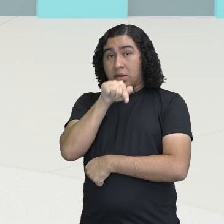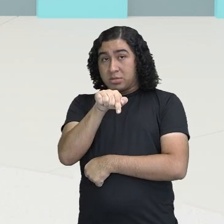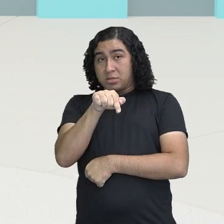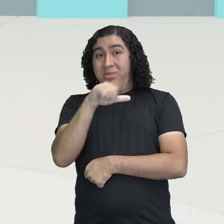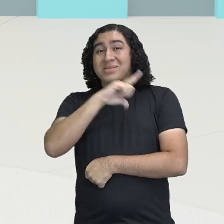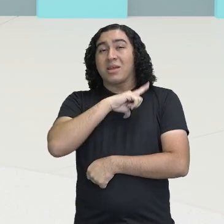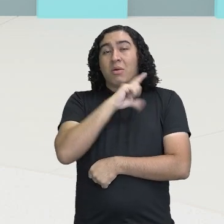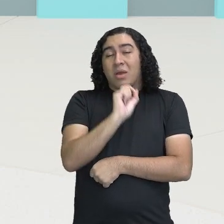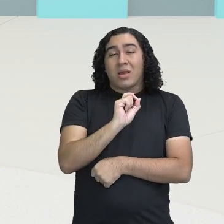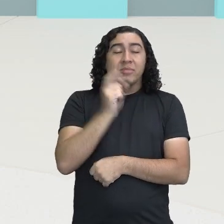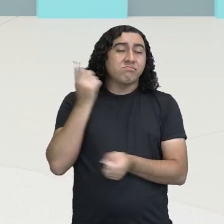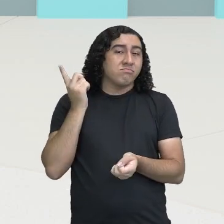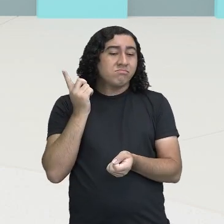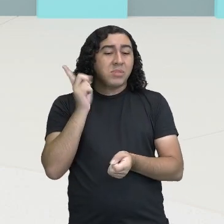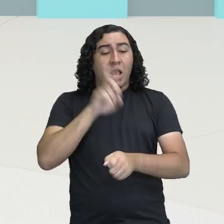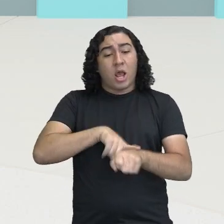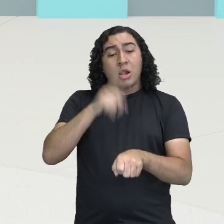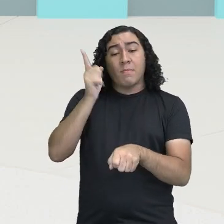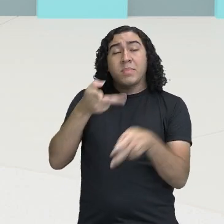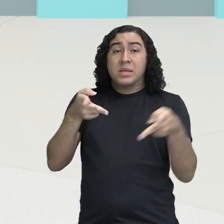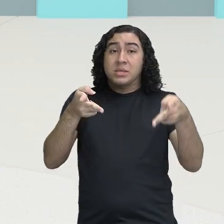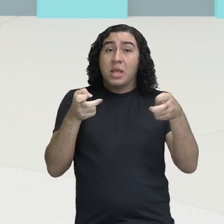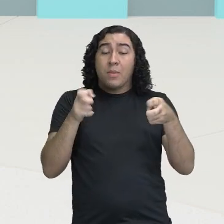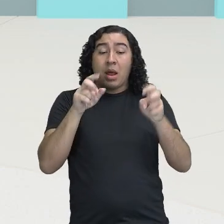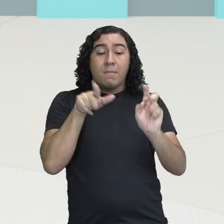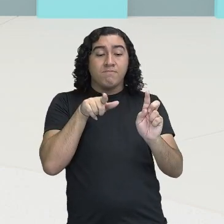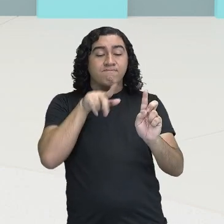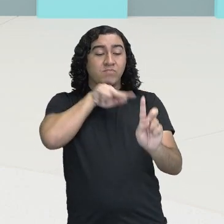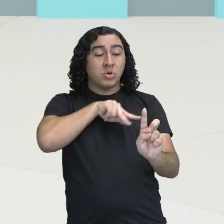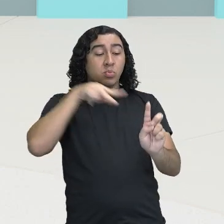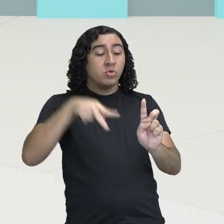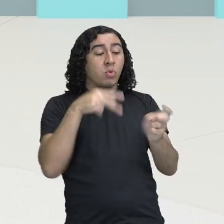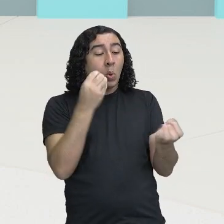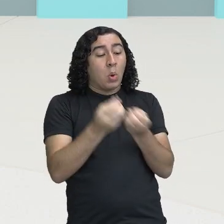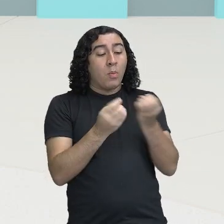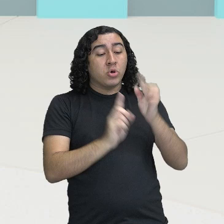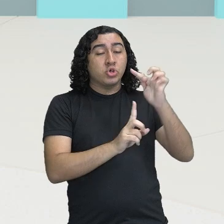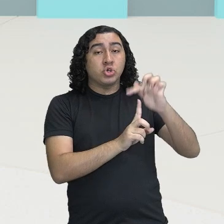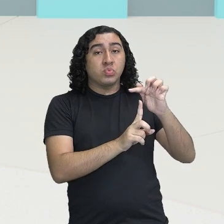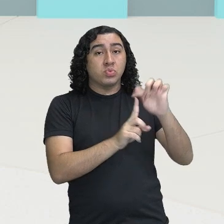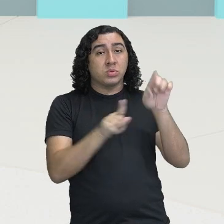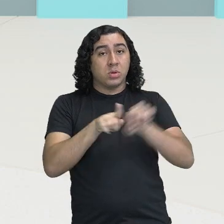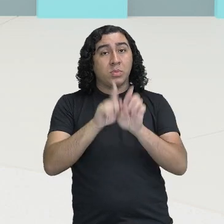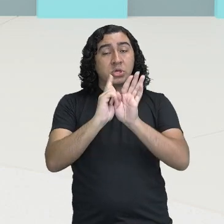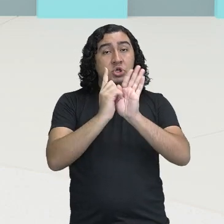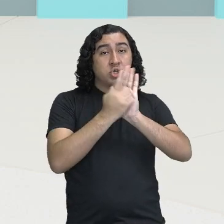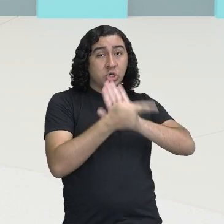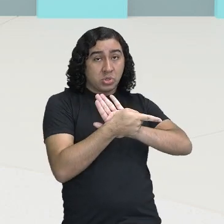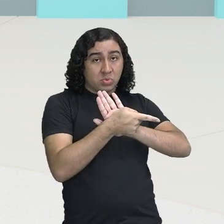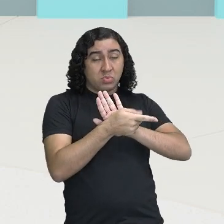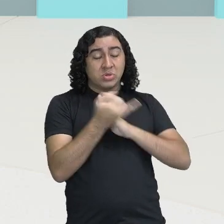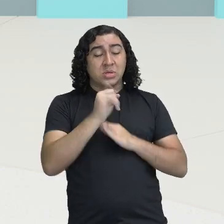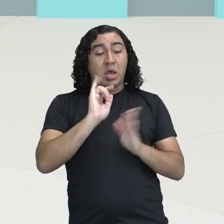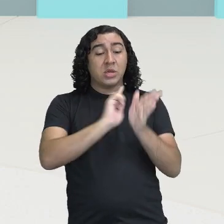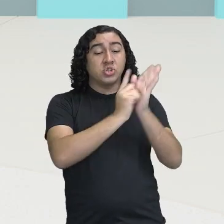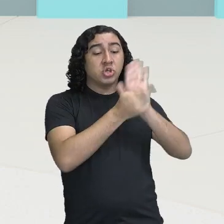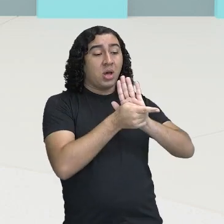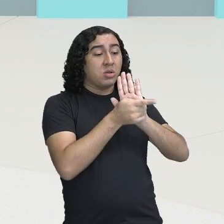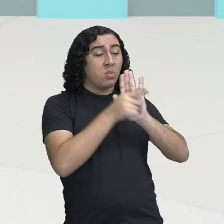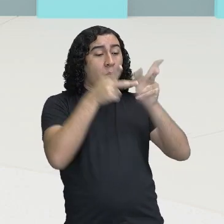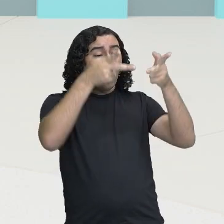trazem automaticamente esse olhar para os tipos e gêneros. E quando olhamos para esses gêneros,